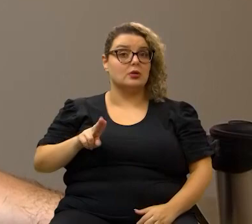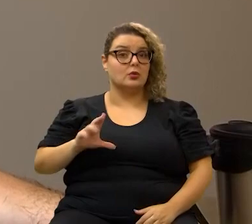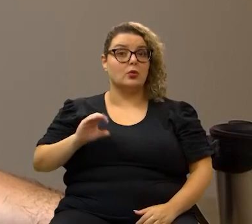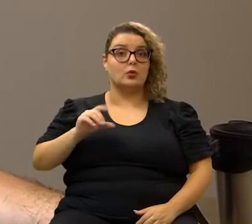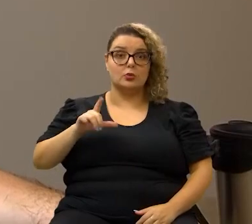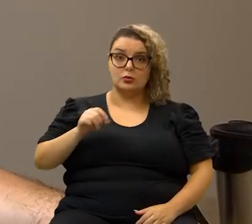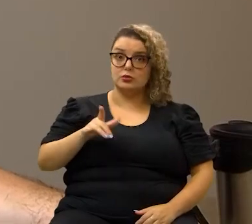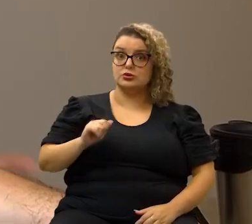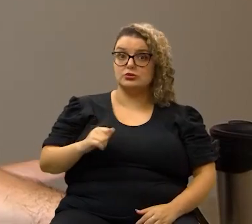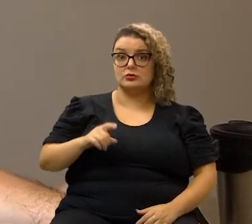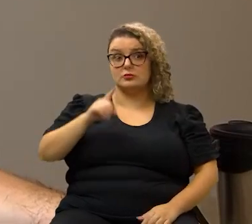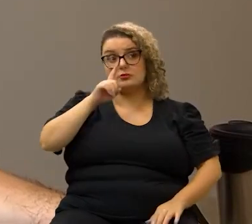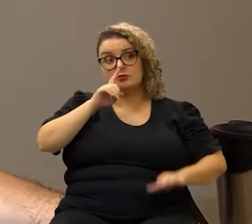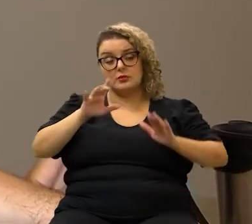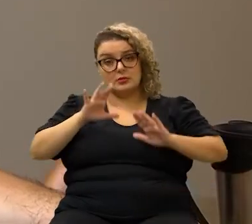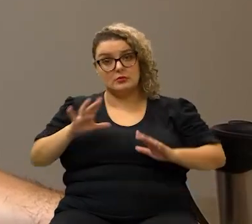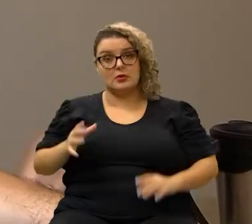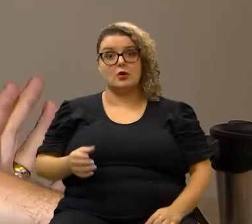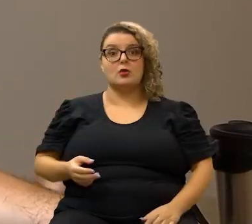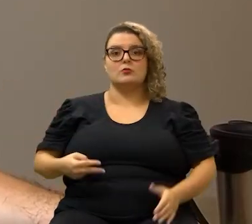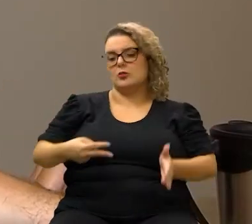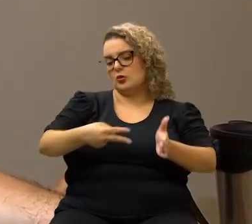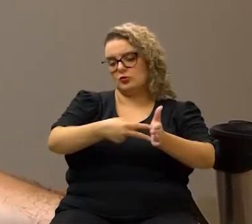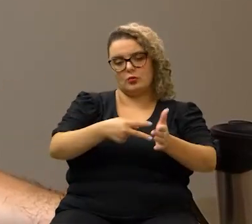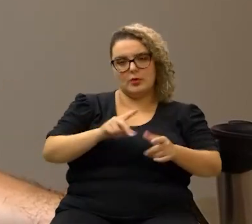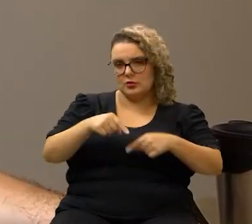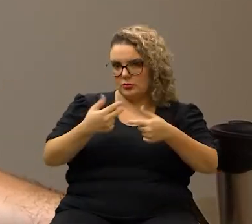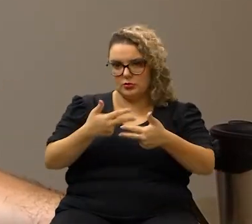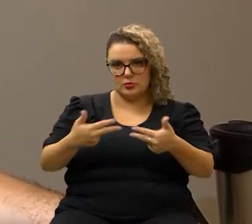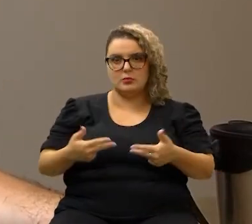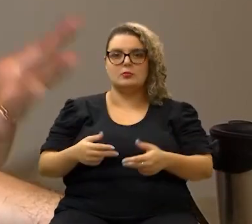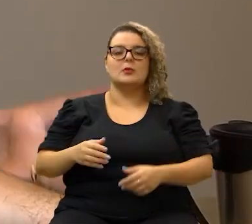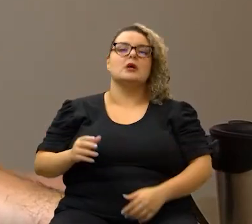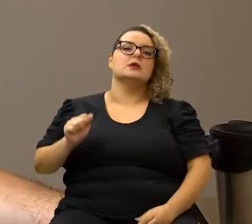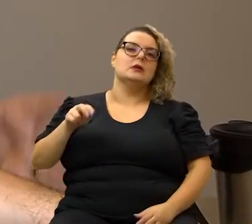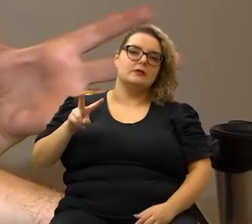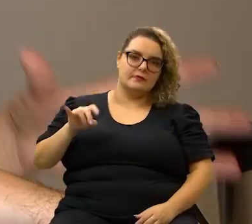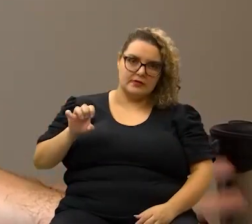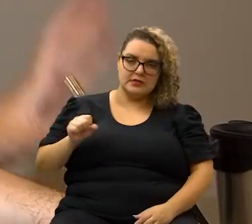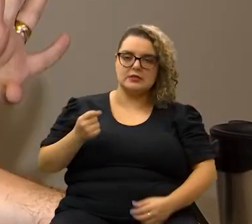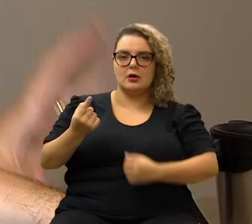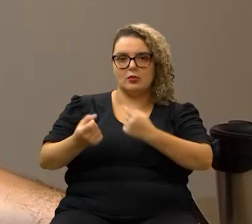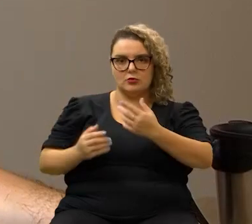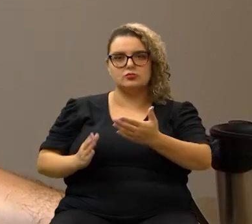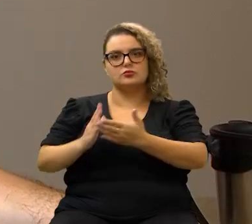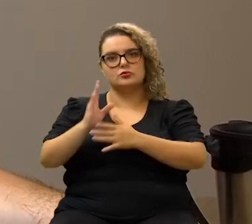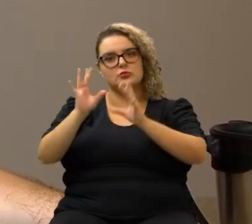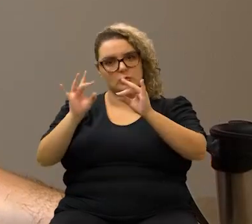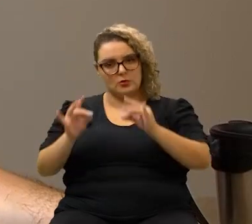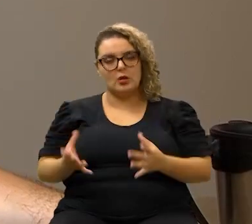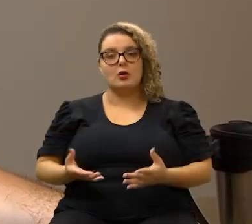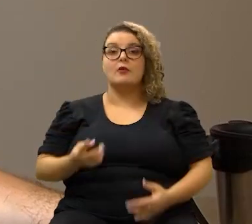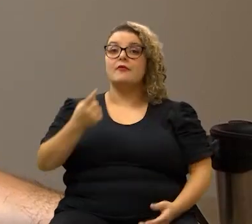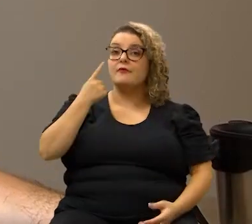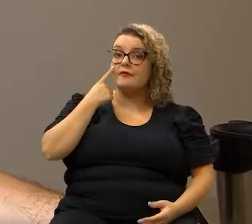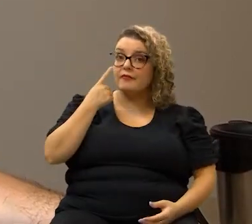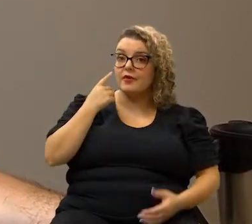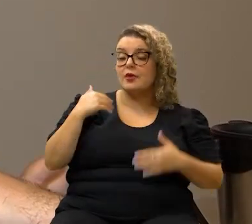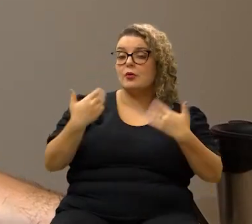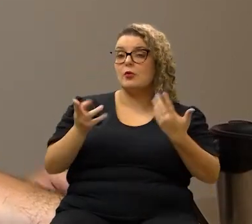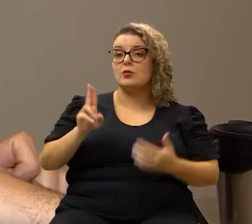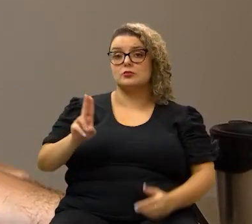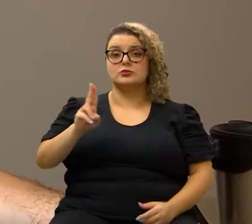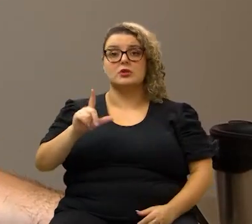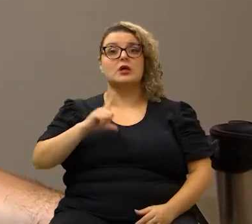pediatria de Oncologia pediátrica o pessoal fica com uma ressalva disso mas Anvisa aprova alguns específicos Então vê